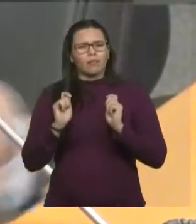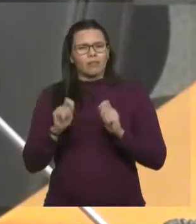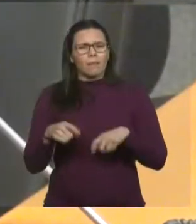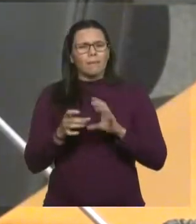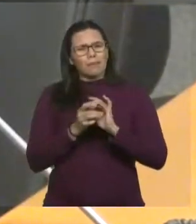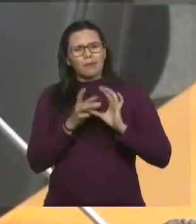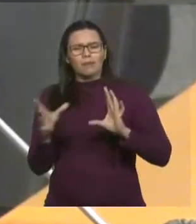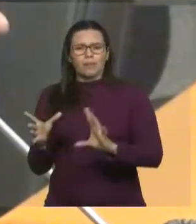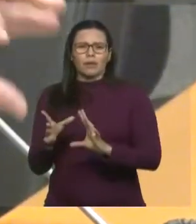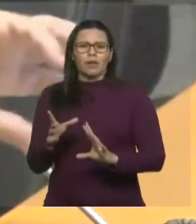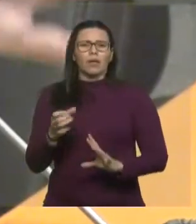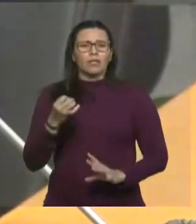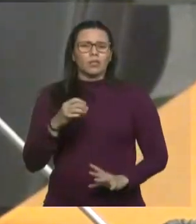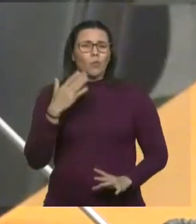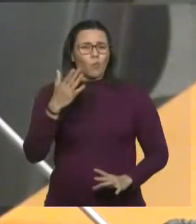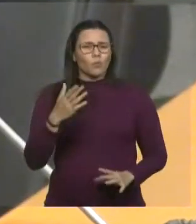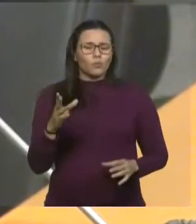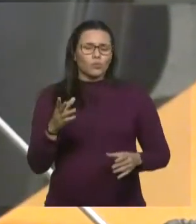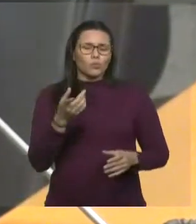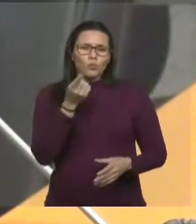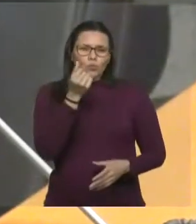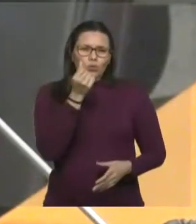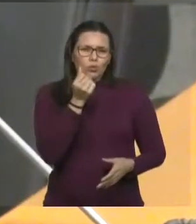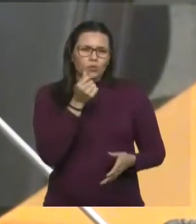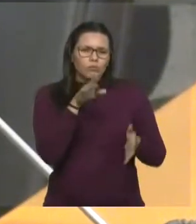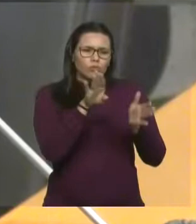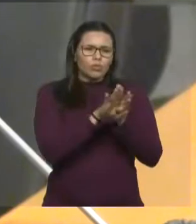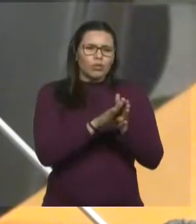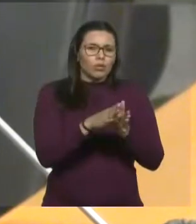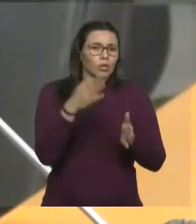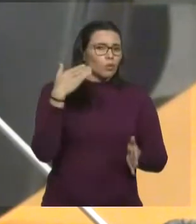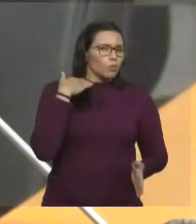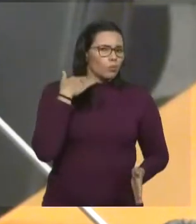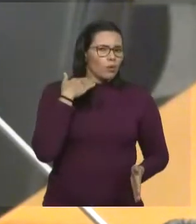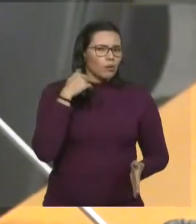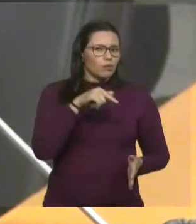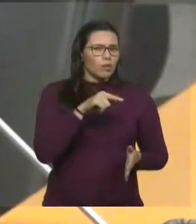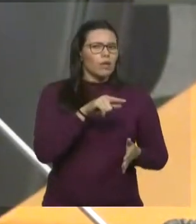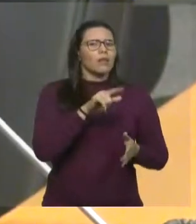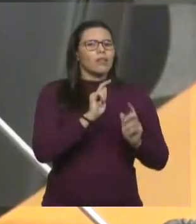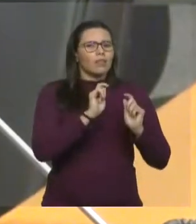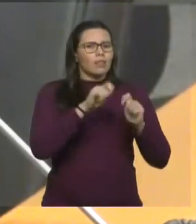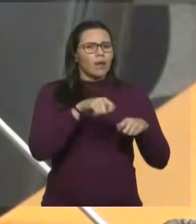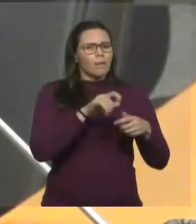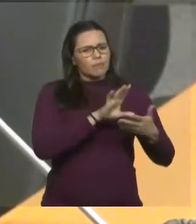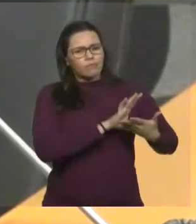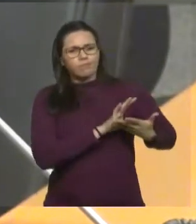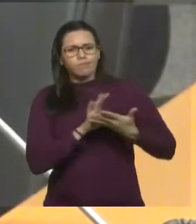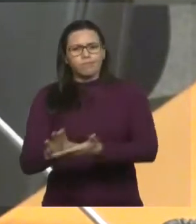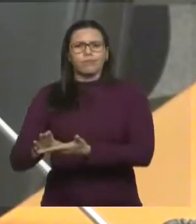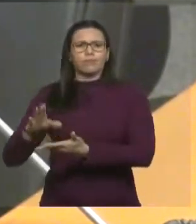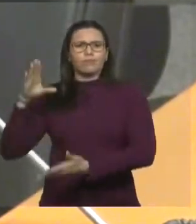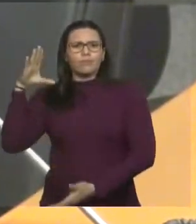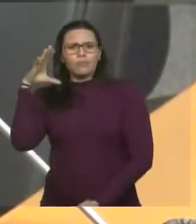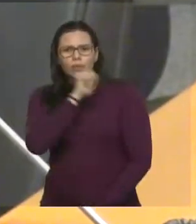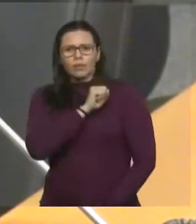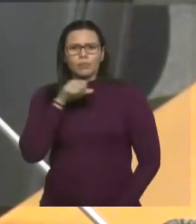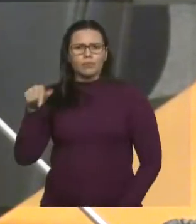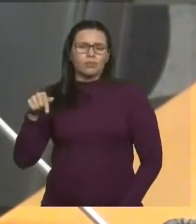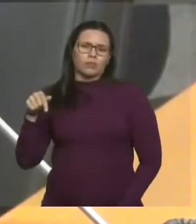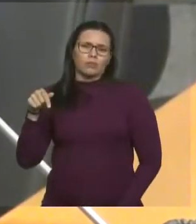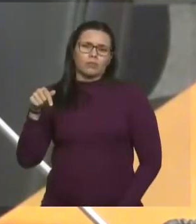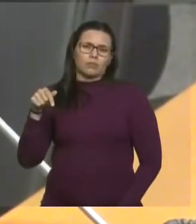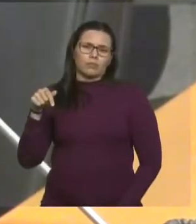fundo, se tem legalidade de automaticamente já ser repassado para a instituição com a devida fiscalização e com a devida